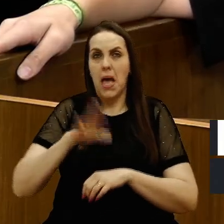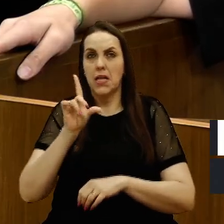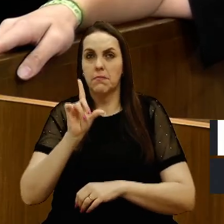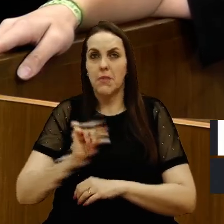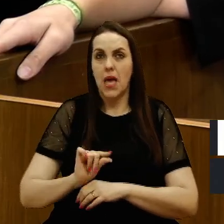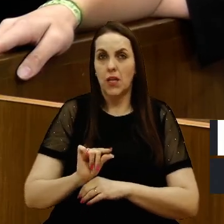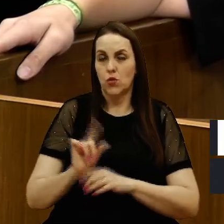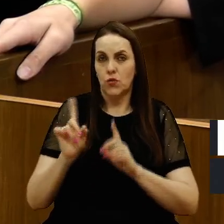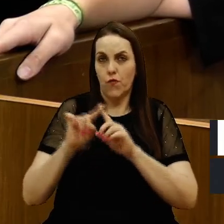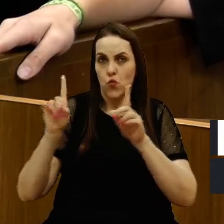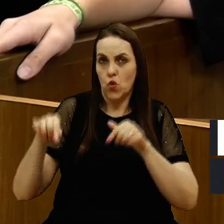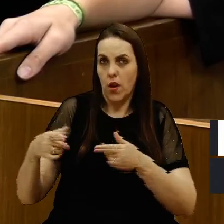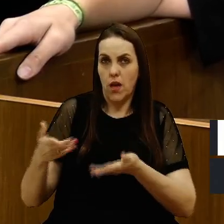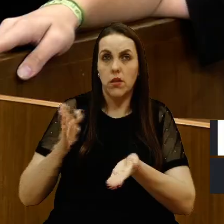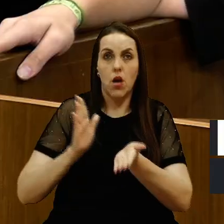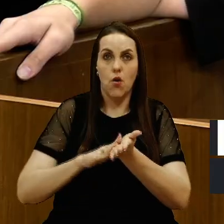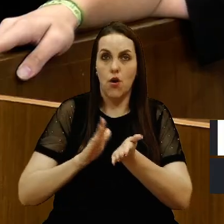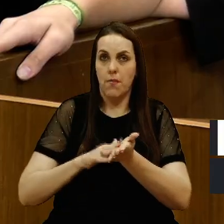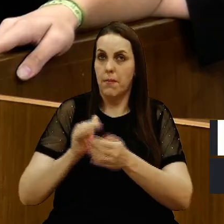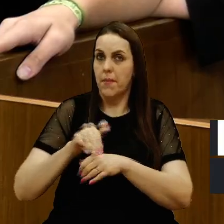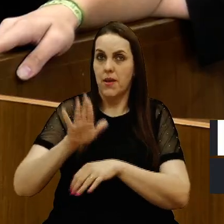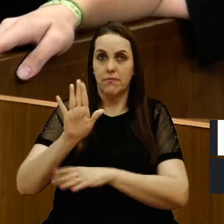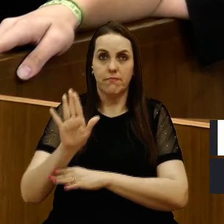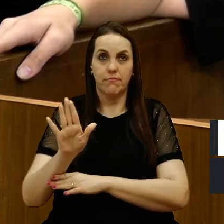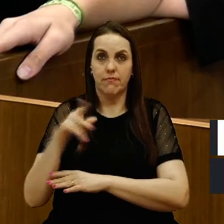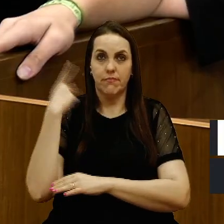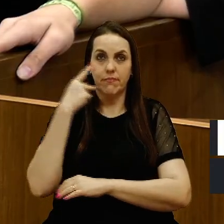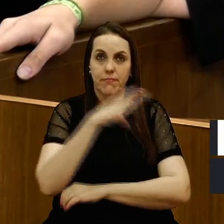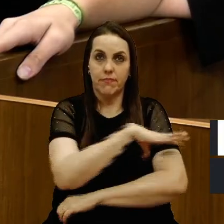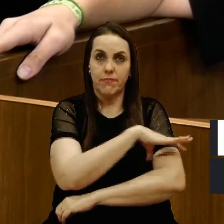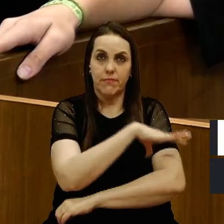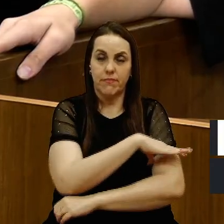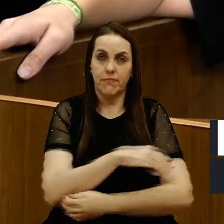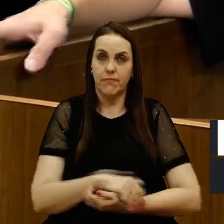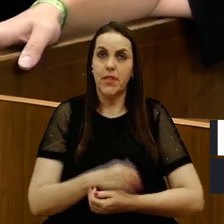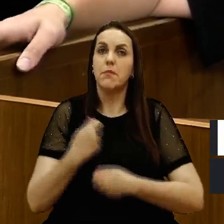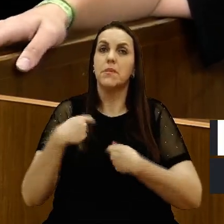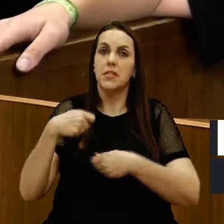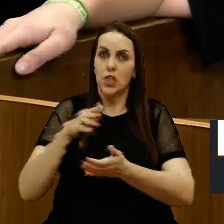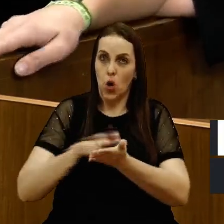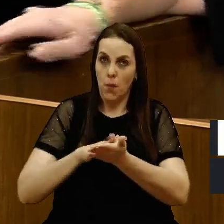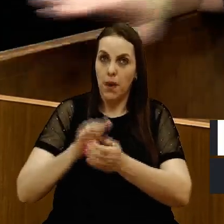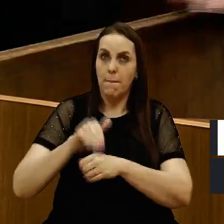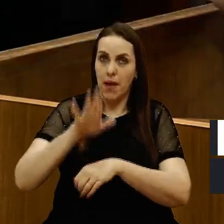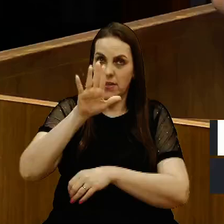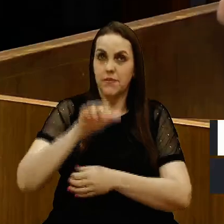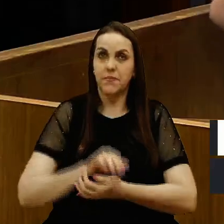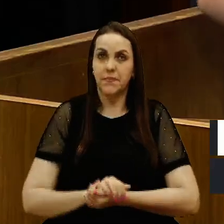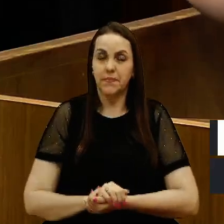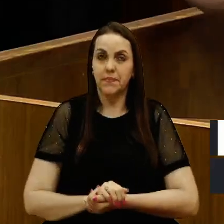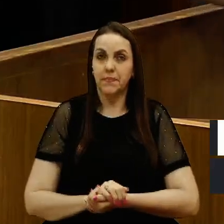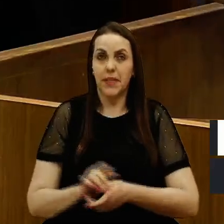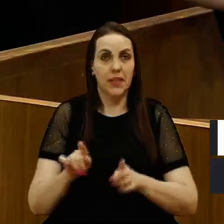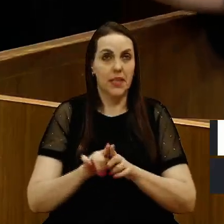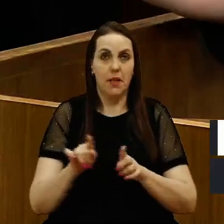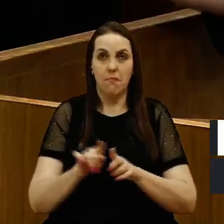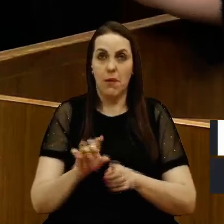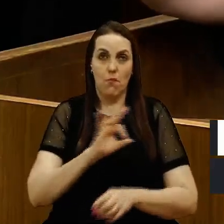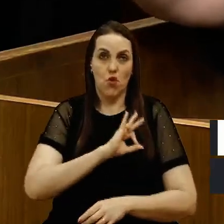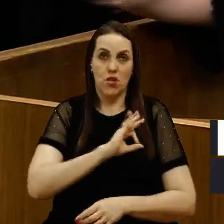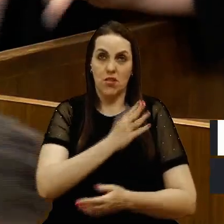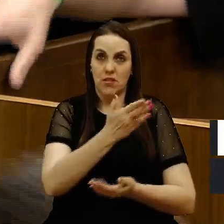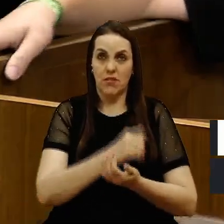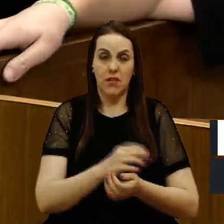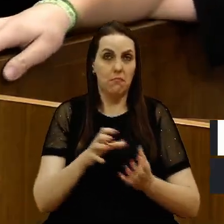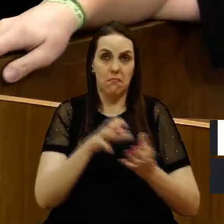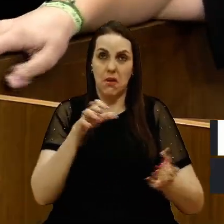que cobrar para que tenha mais, vereador Ramon. Nós temos que cobrar para que tenha mais. Assim como brigadianos, que eu sei que em sua maioria